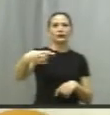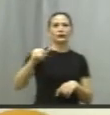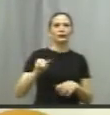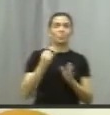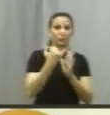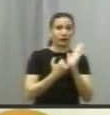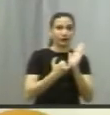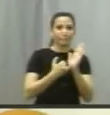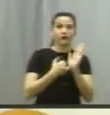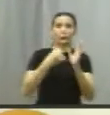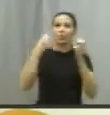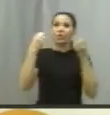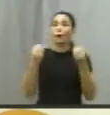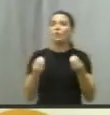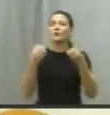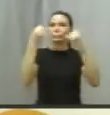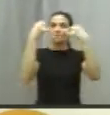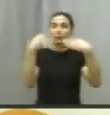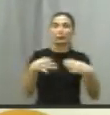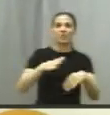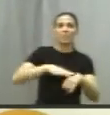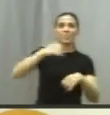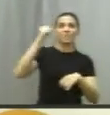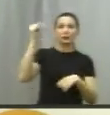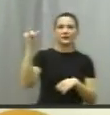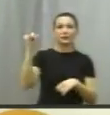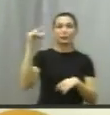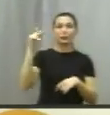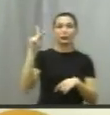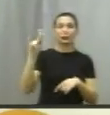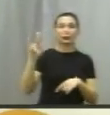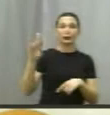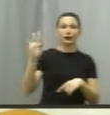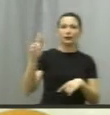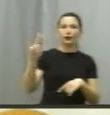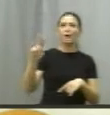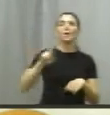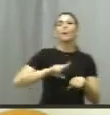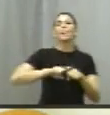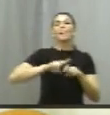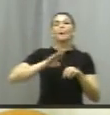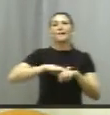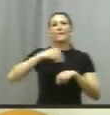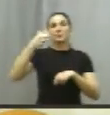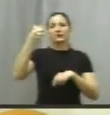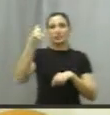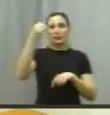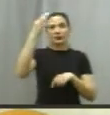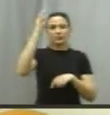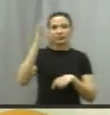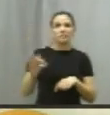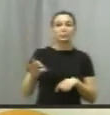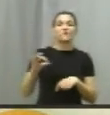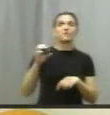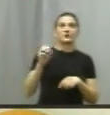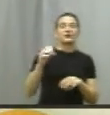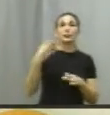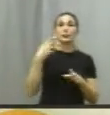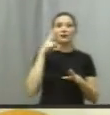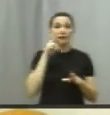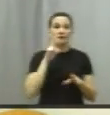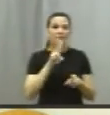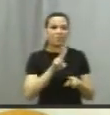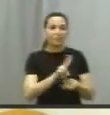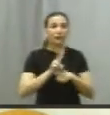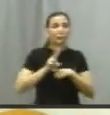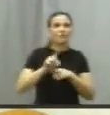você justifica aumentar o IPTU 6% acima da inflação, se a previsão orçamentária do ano de